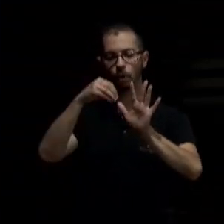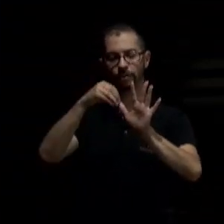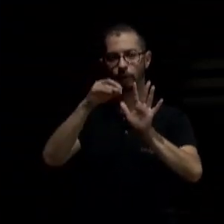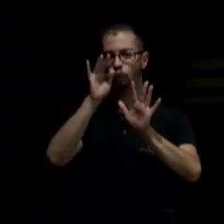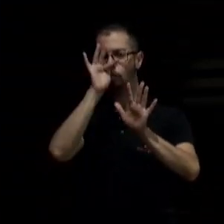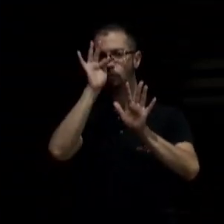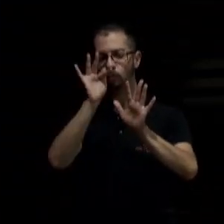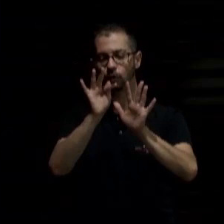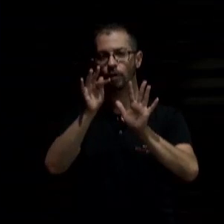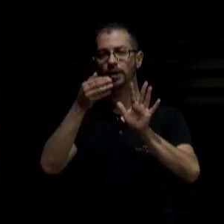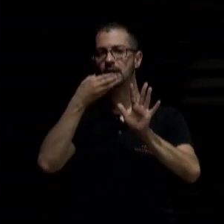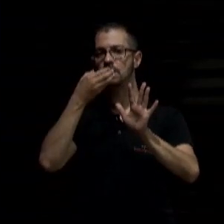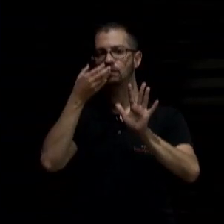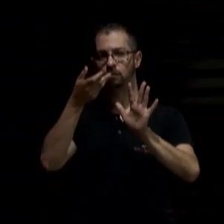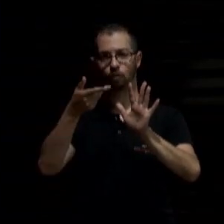flor e fruto.